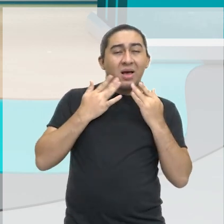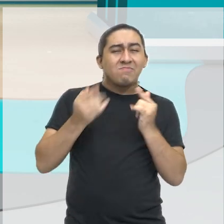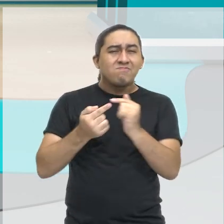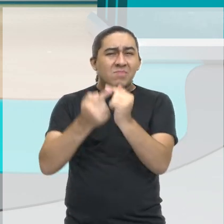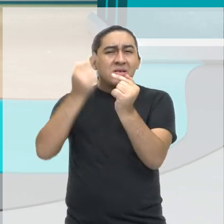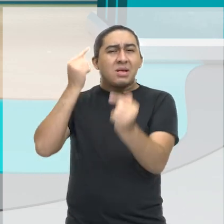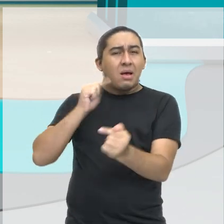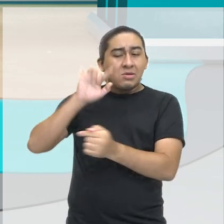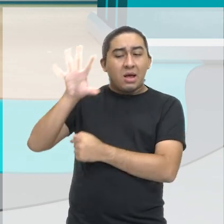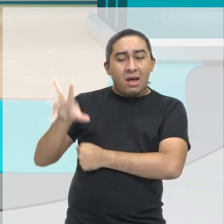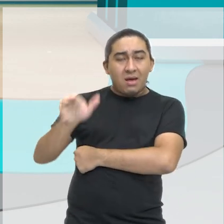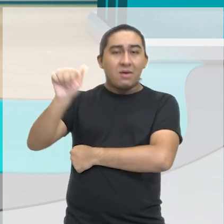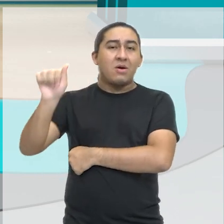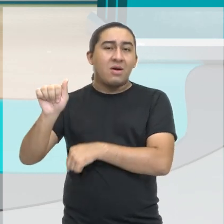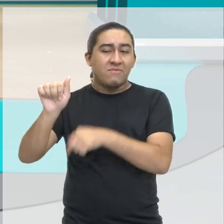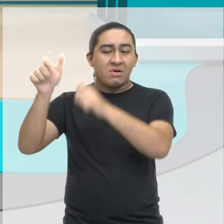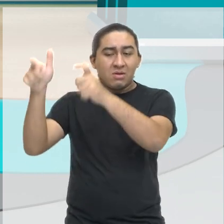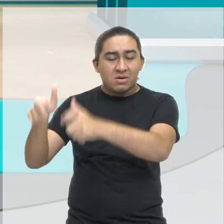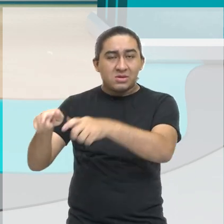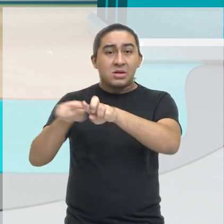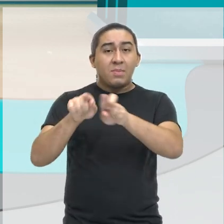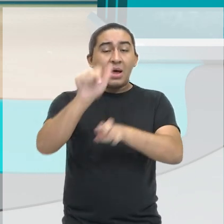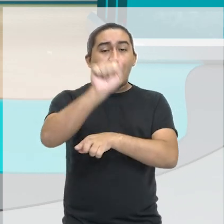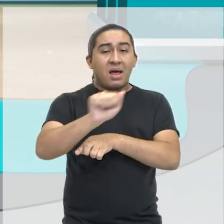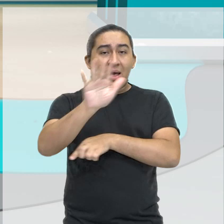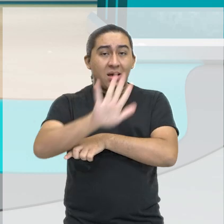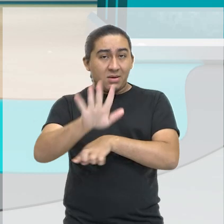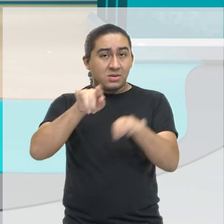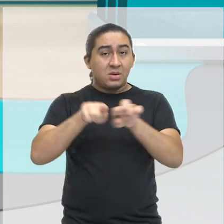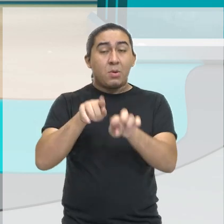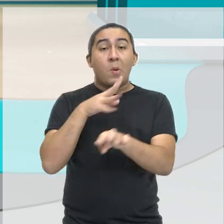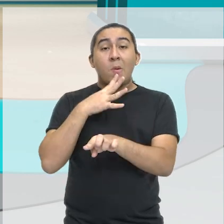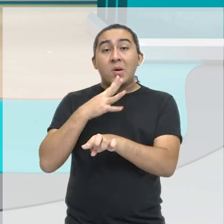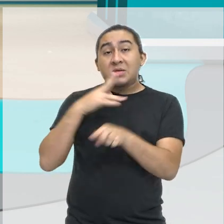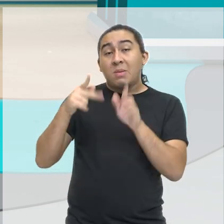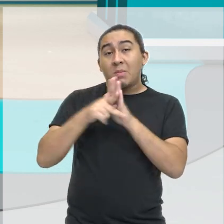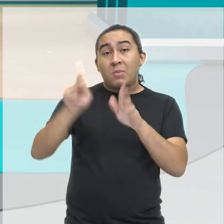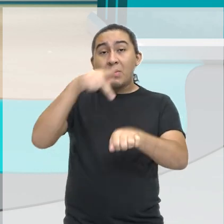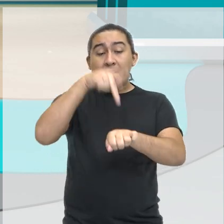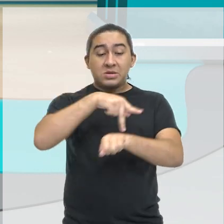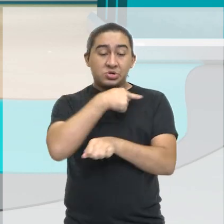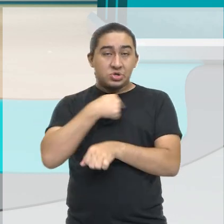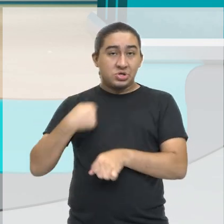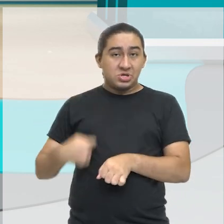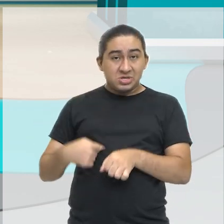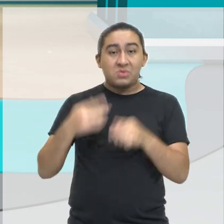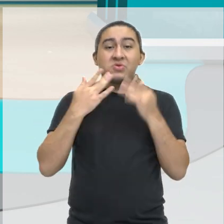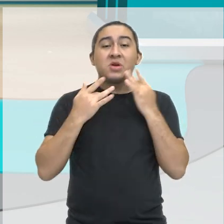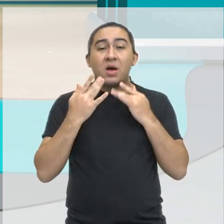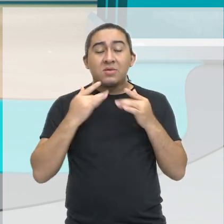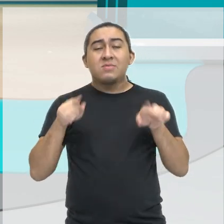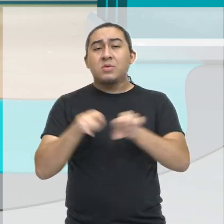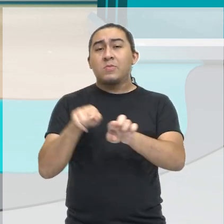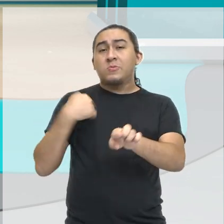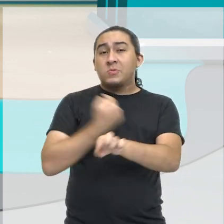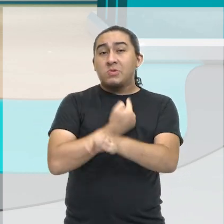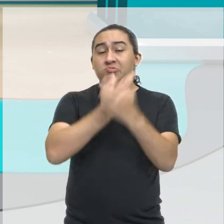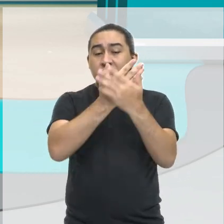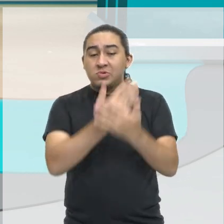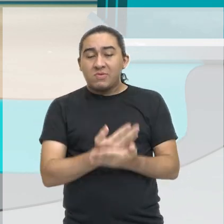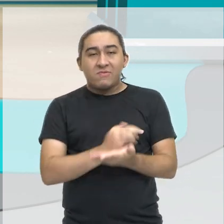teatrais lá da África, fomos na Ásia, conhecemos teatro chinês. Então,